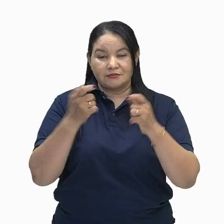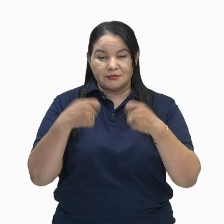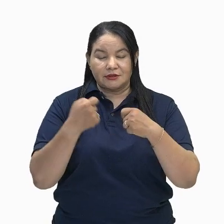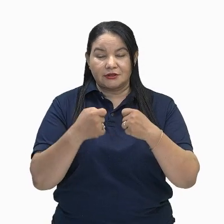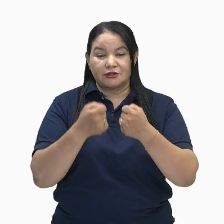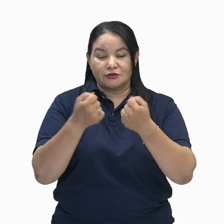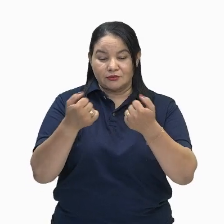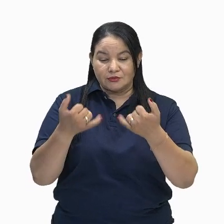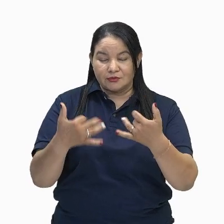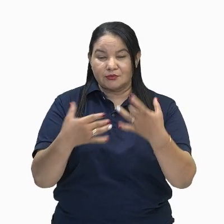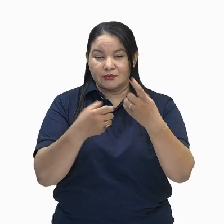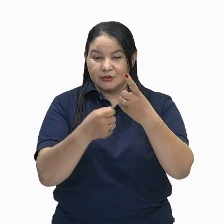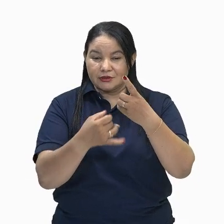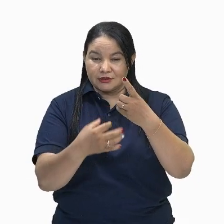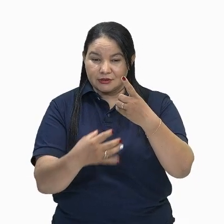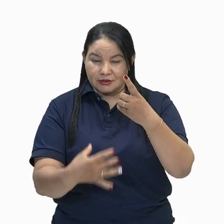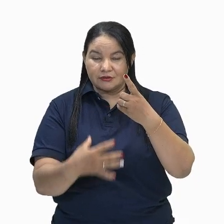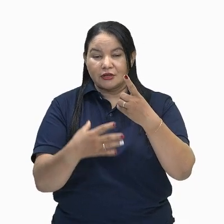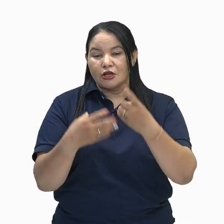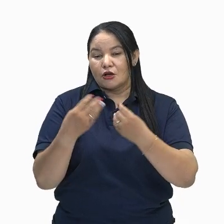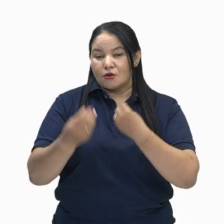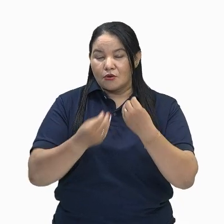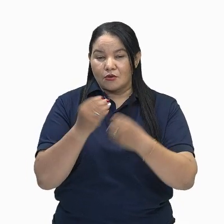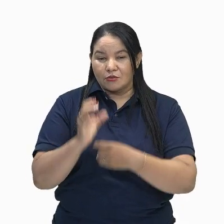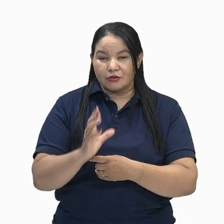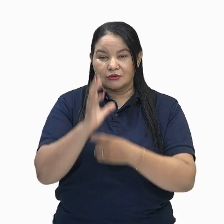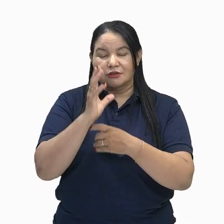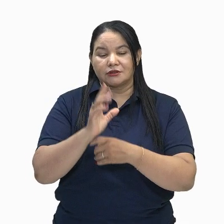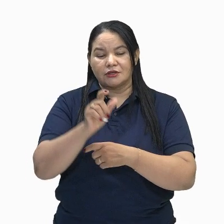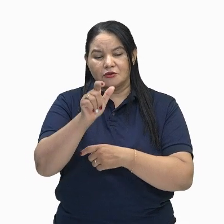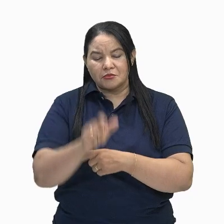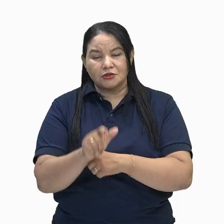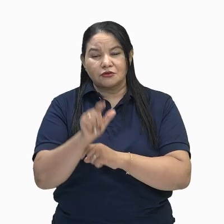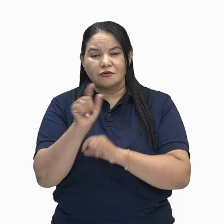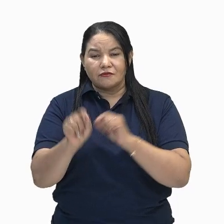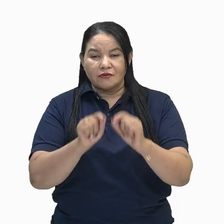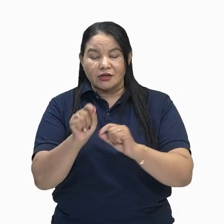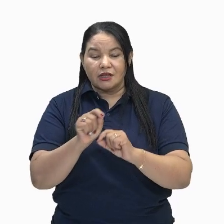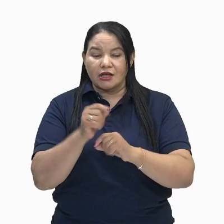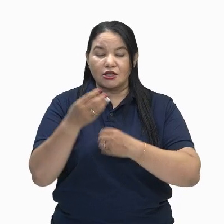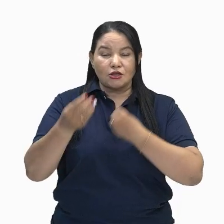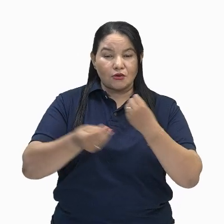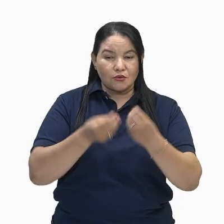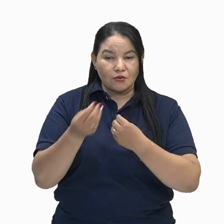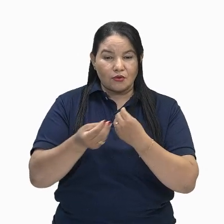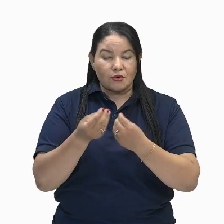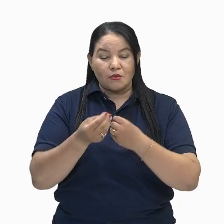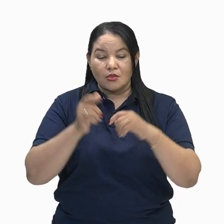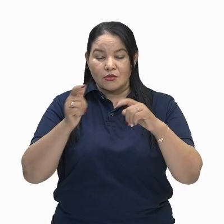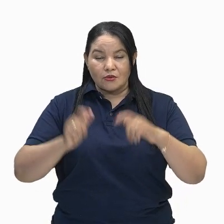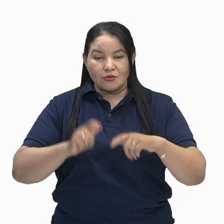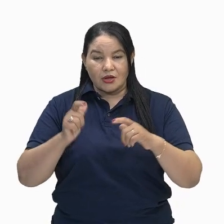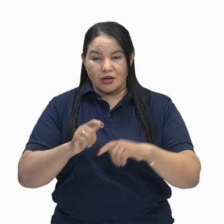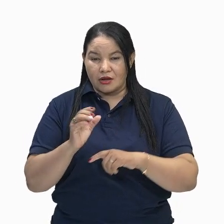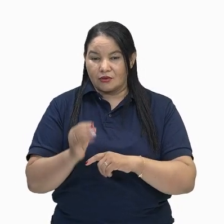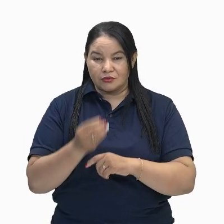esse fato, né? Como ele ocorreu, com quem ocorreu, de que forma ocorreu, né? O lugar onde